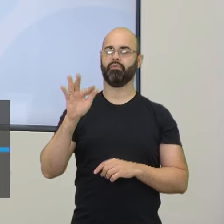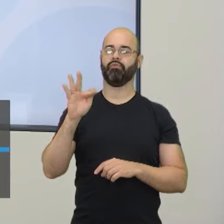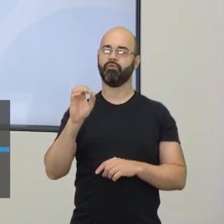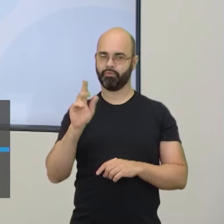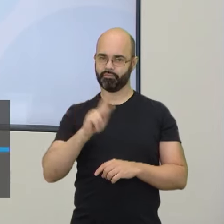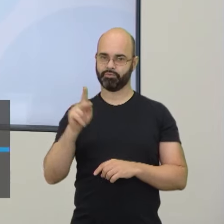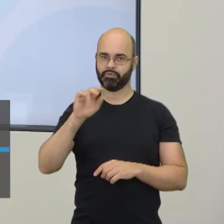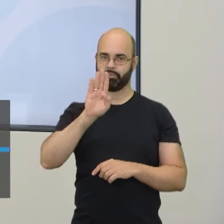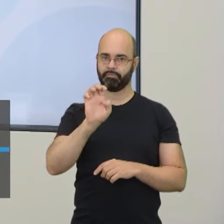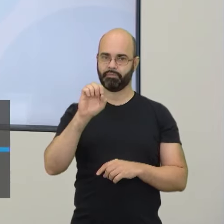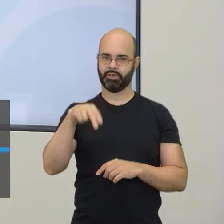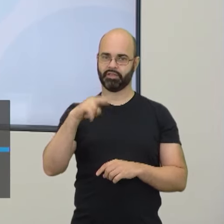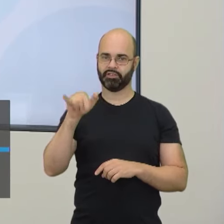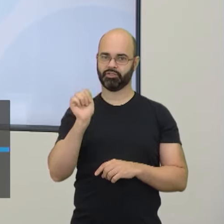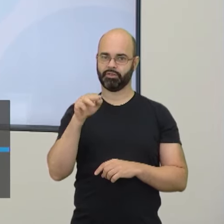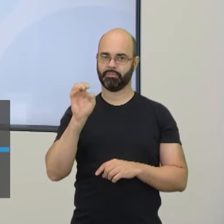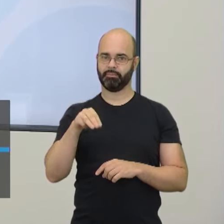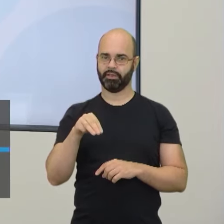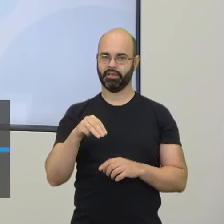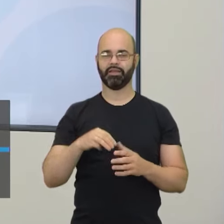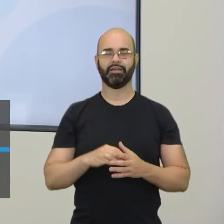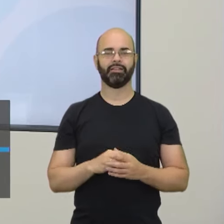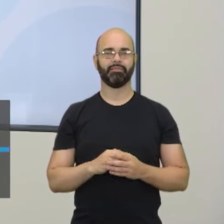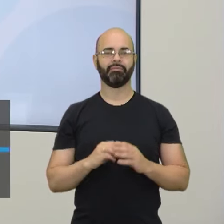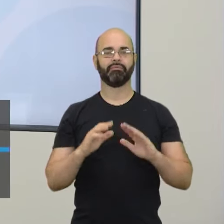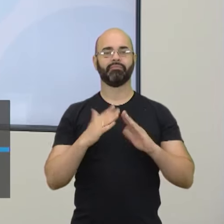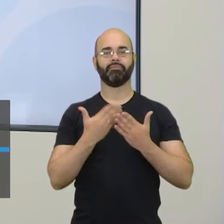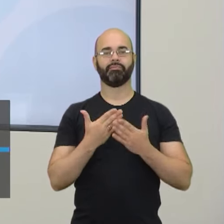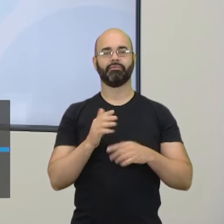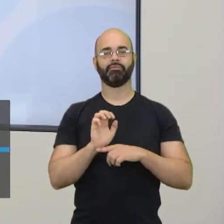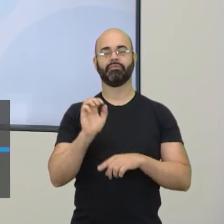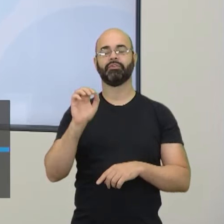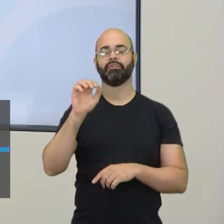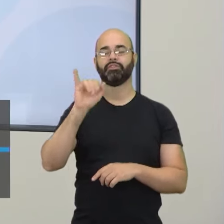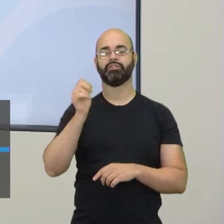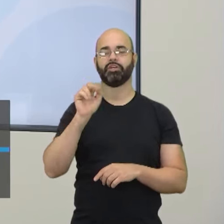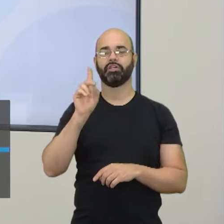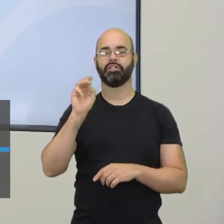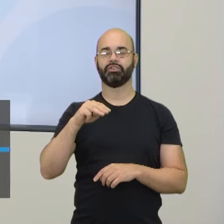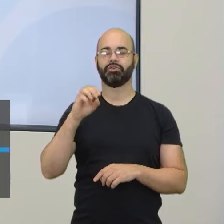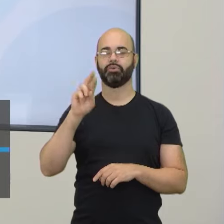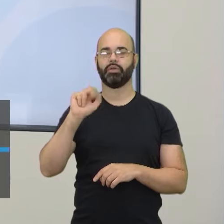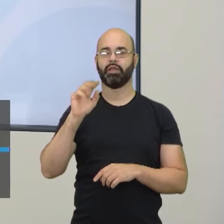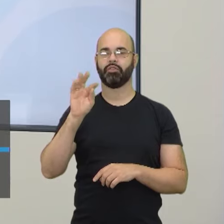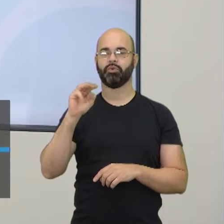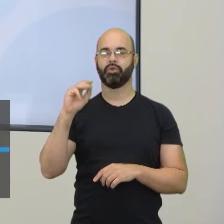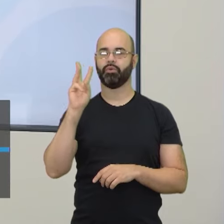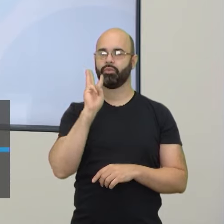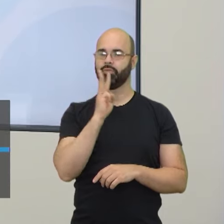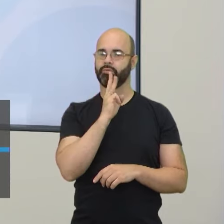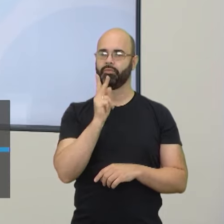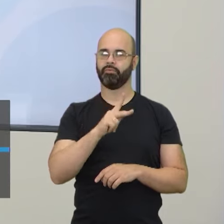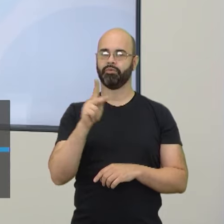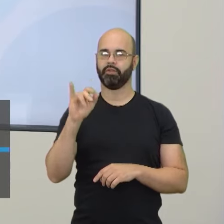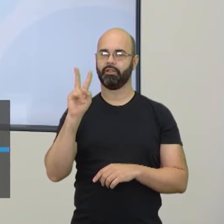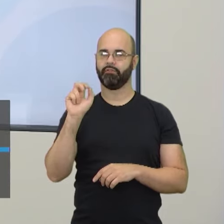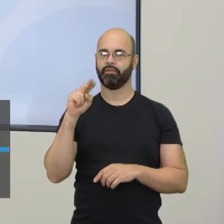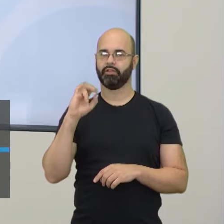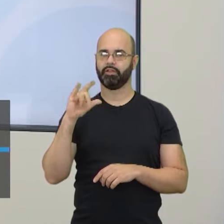mandando esse bom dia. Bom dia para a Escola Jardim Oratórios de Mauá, Pro Ivanilda, Massati Sequino